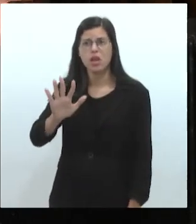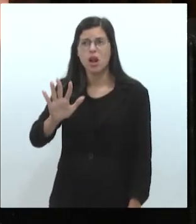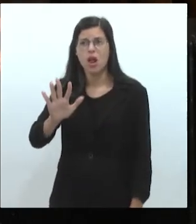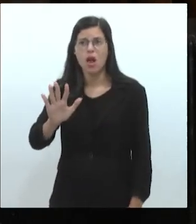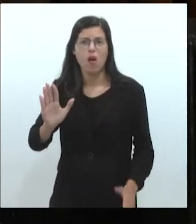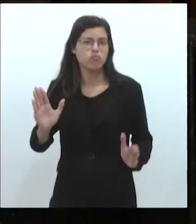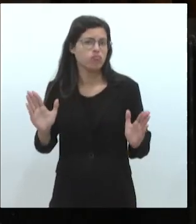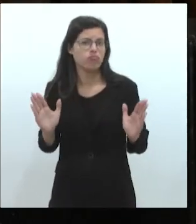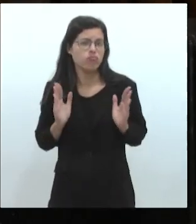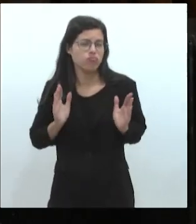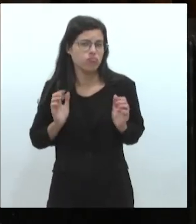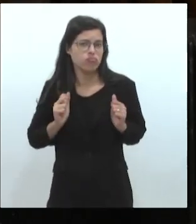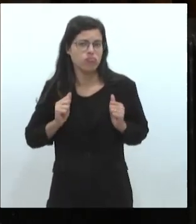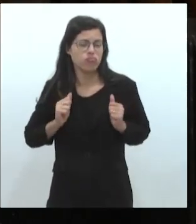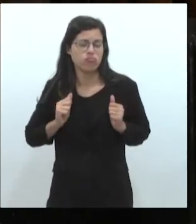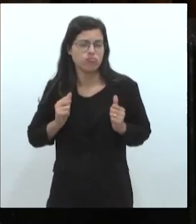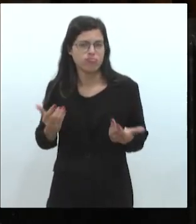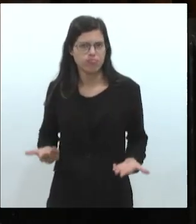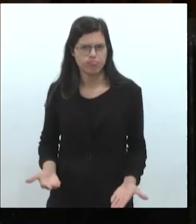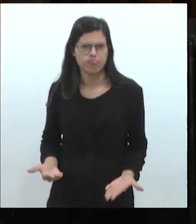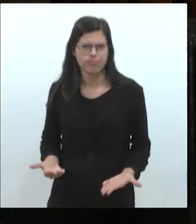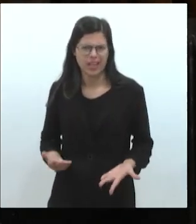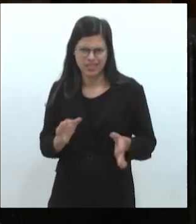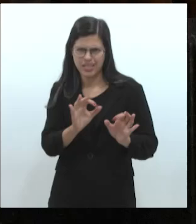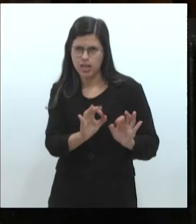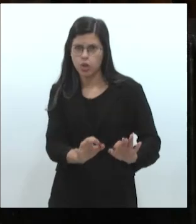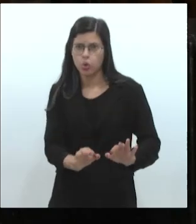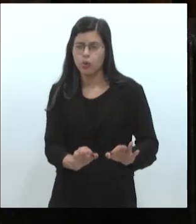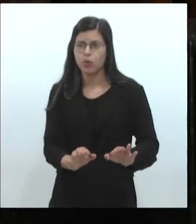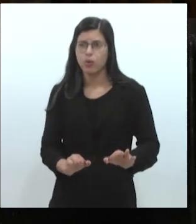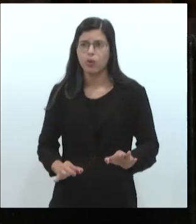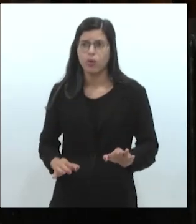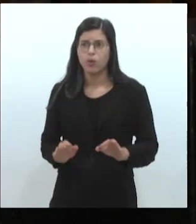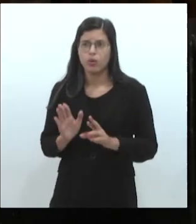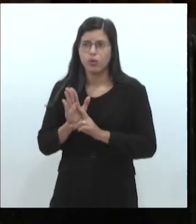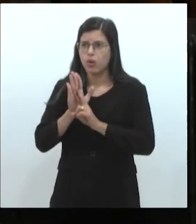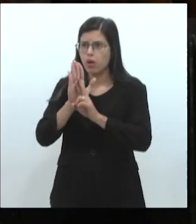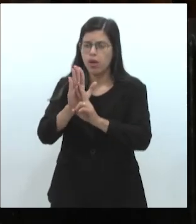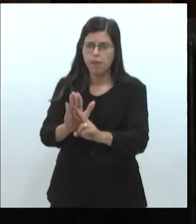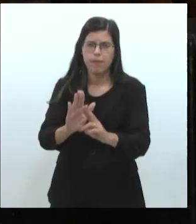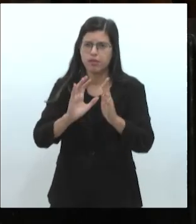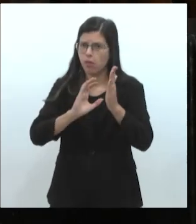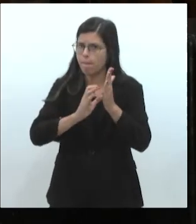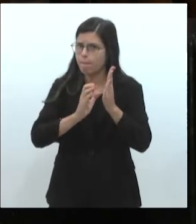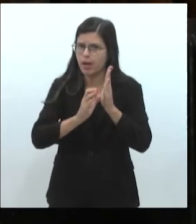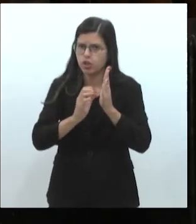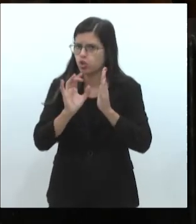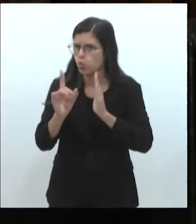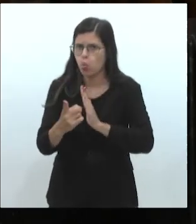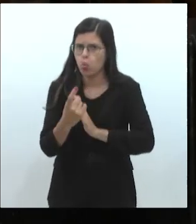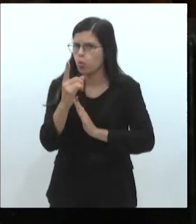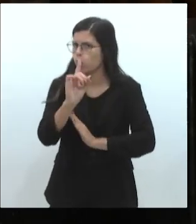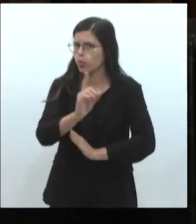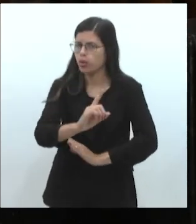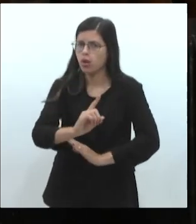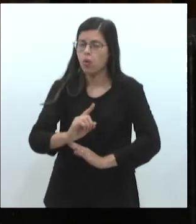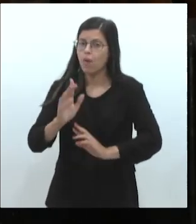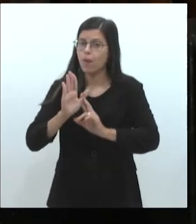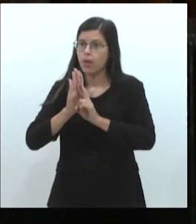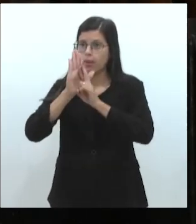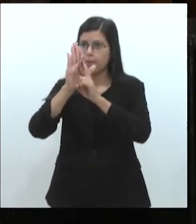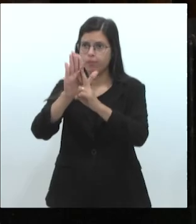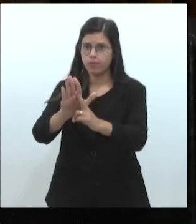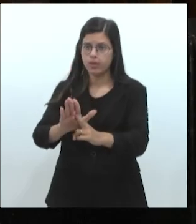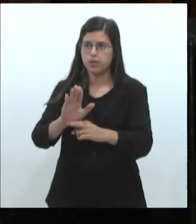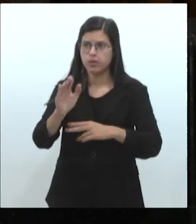ouvidos moucos. É justo isso? O senhor não representa um partido, presidente. O senhor representa